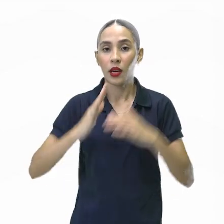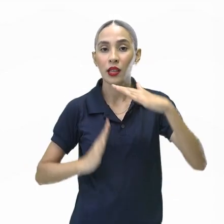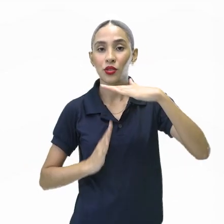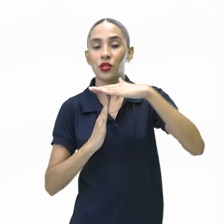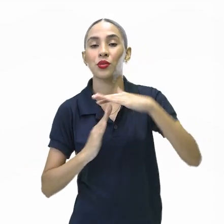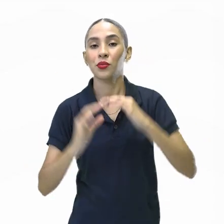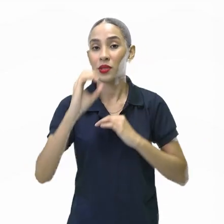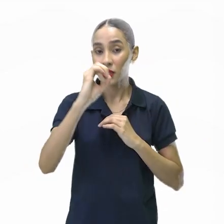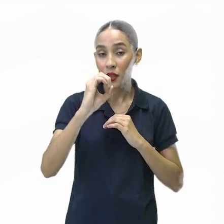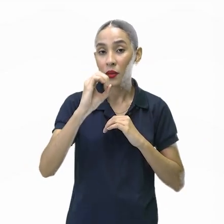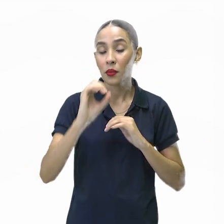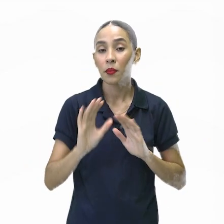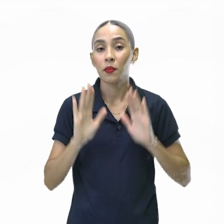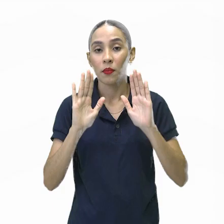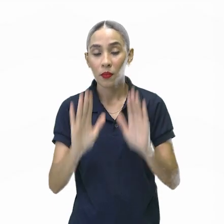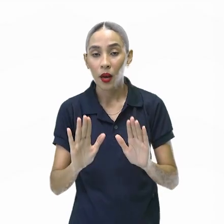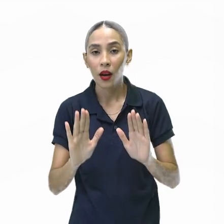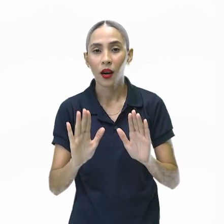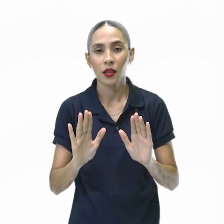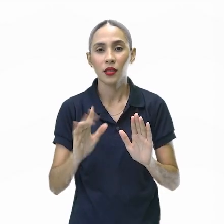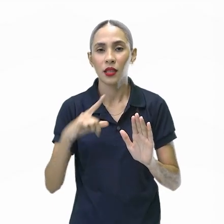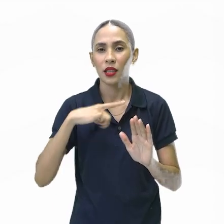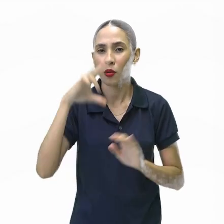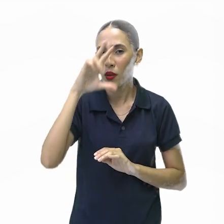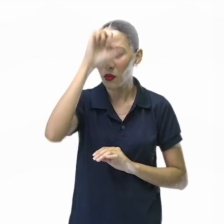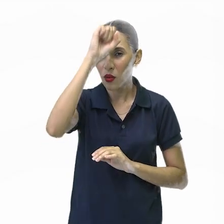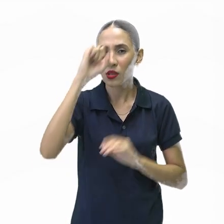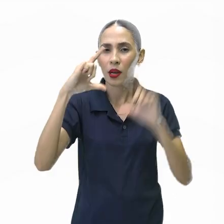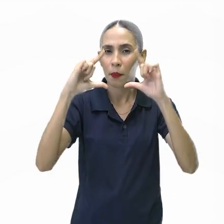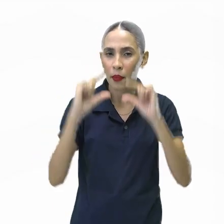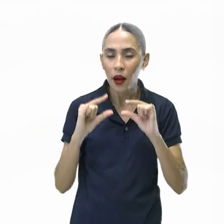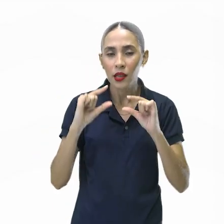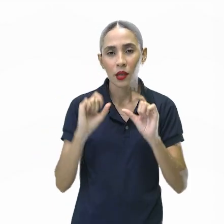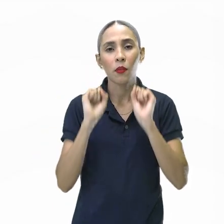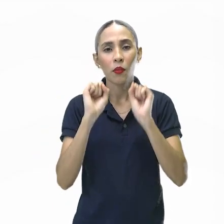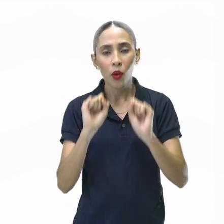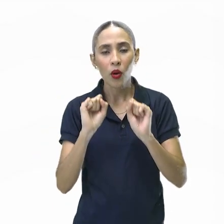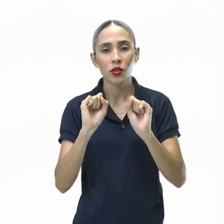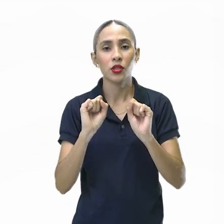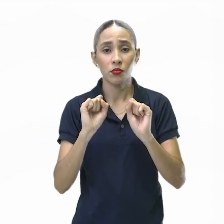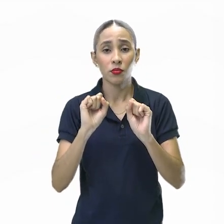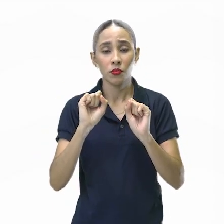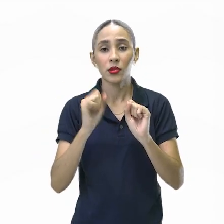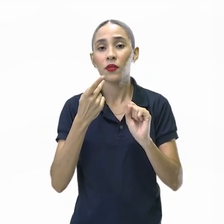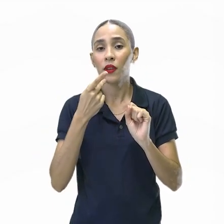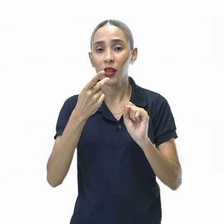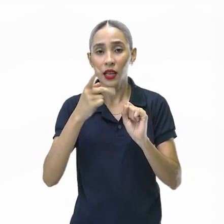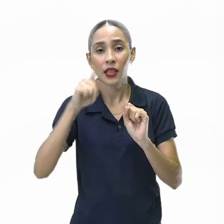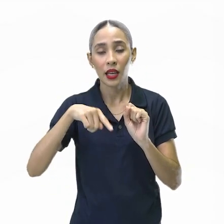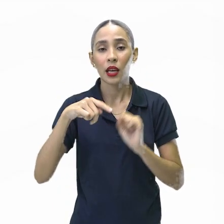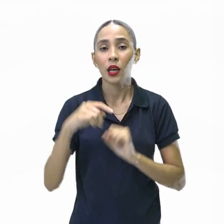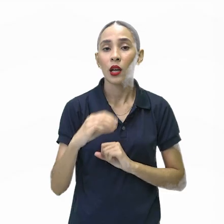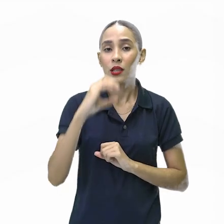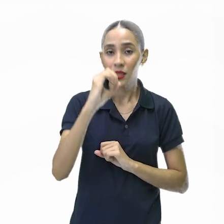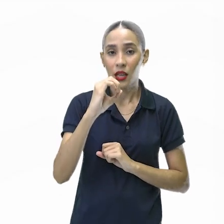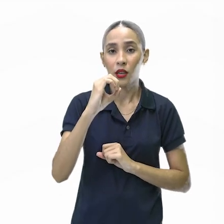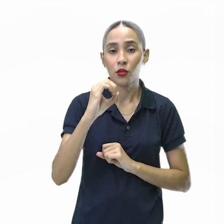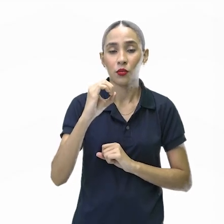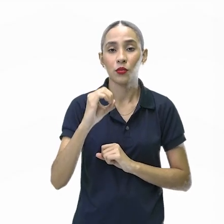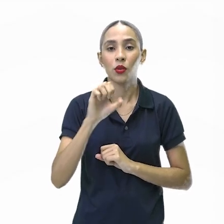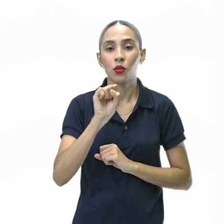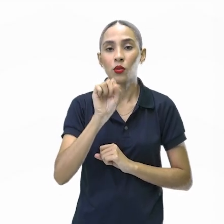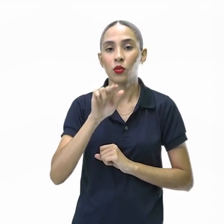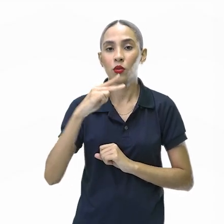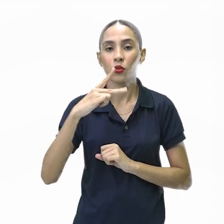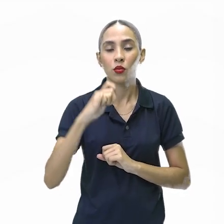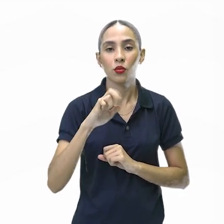né? Mas fica uma resistência tão baixa que a gente pode considerar que ela é nula, né, nesses